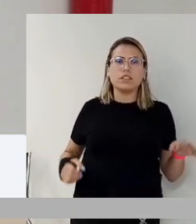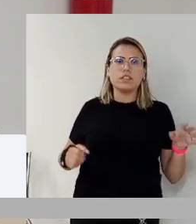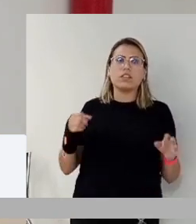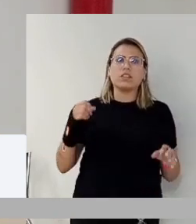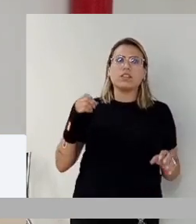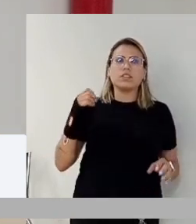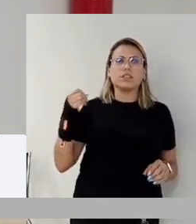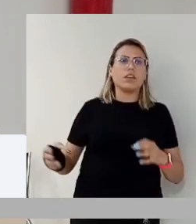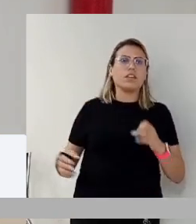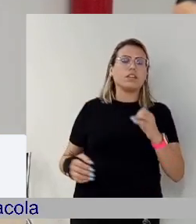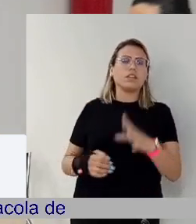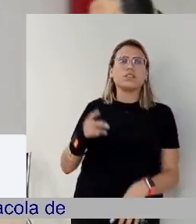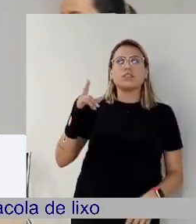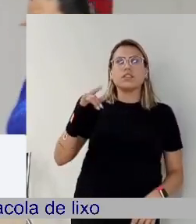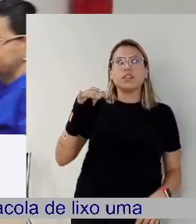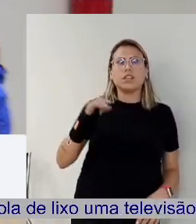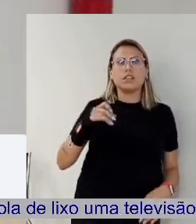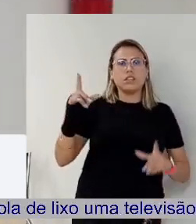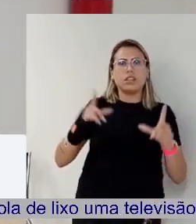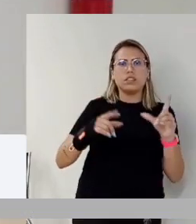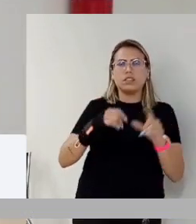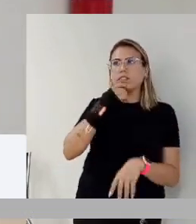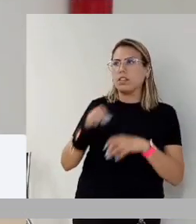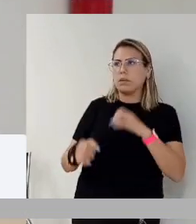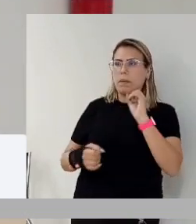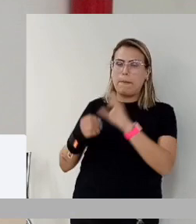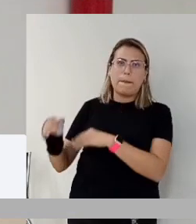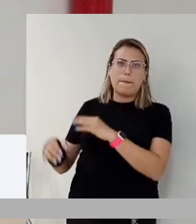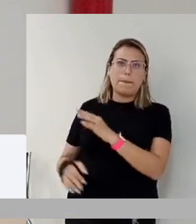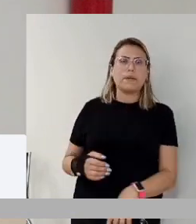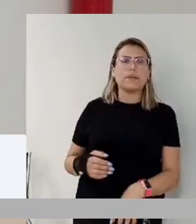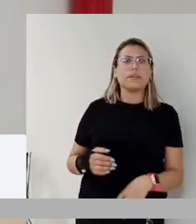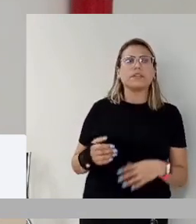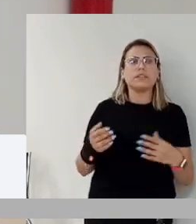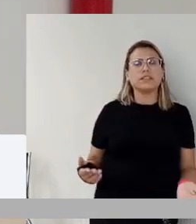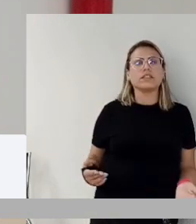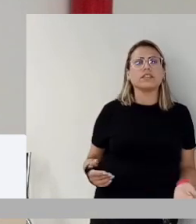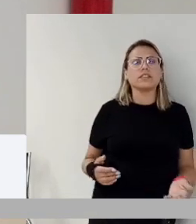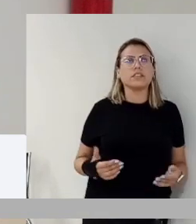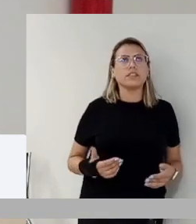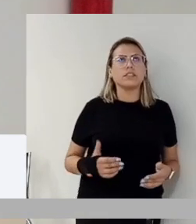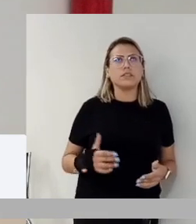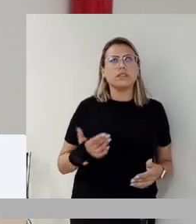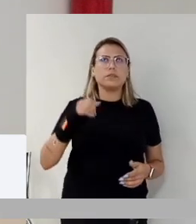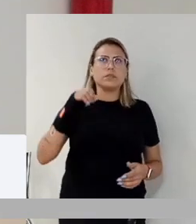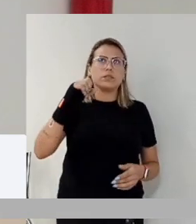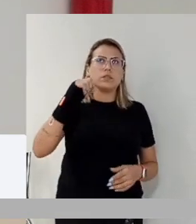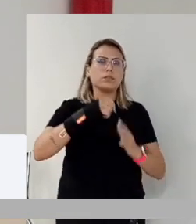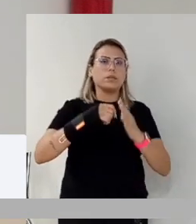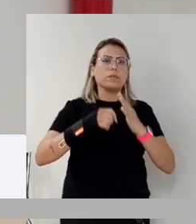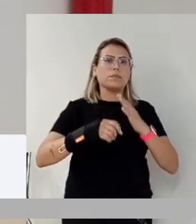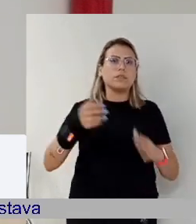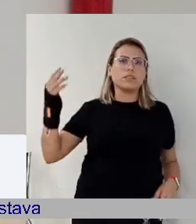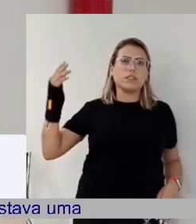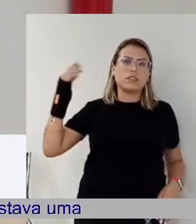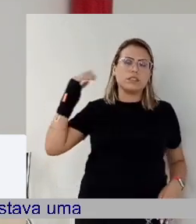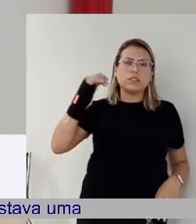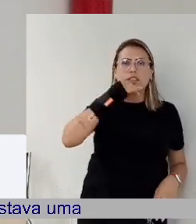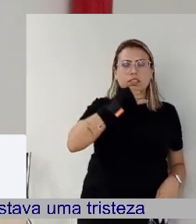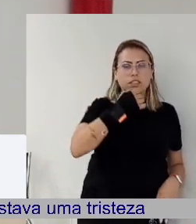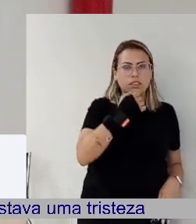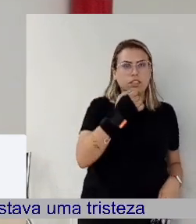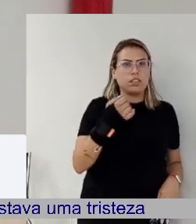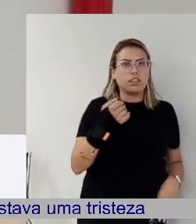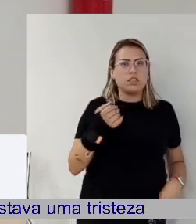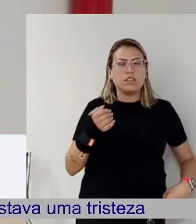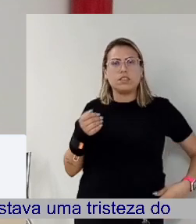desolver uma sacola de lixo uma televisão velha uma aquela coisa velha inclusive há uns 8 meses atrás estava uma tristeza ma